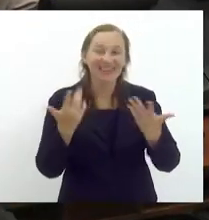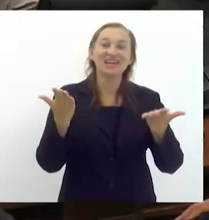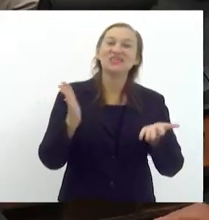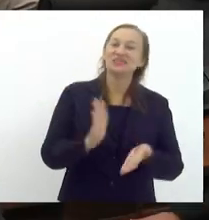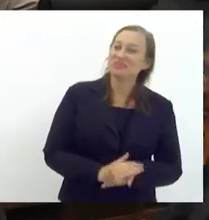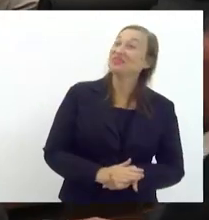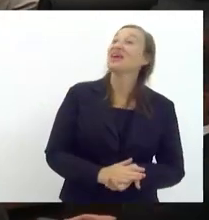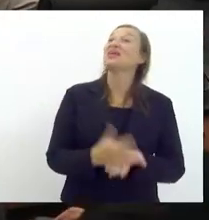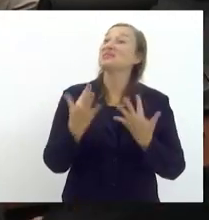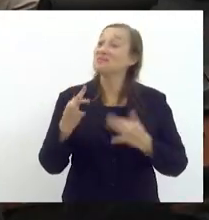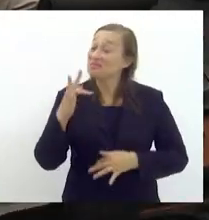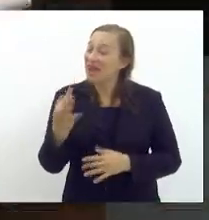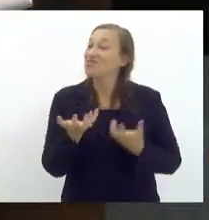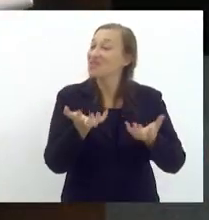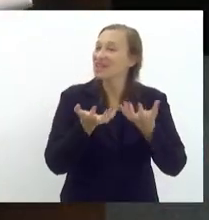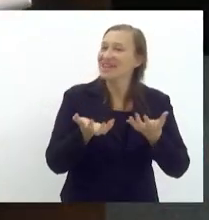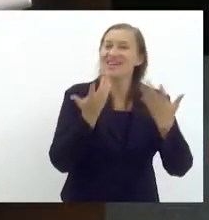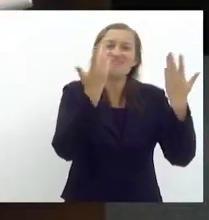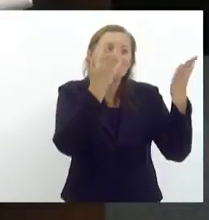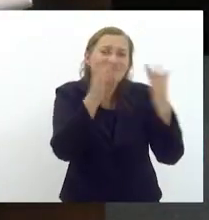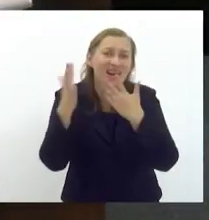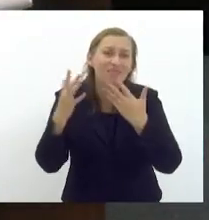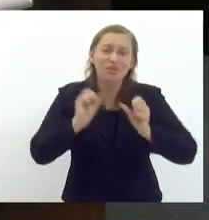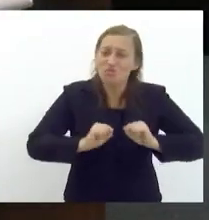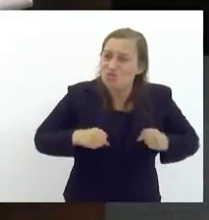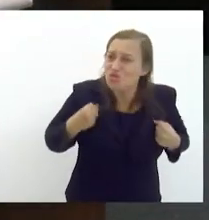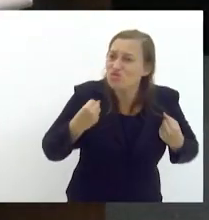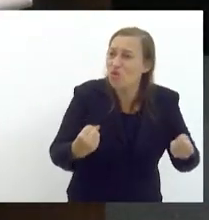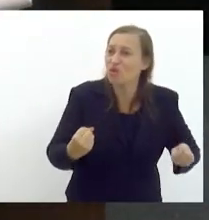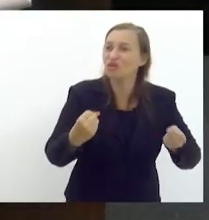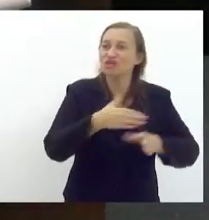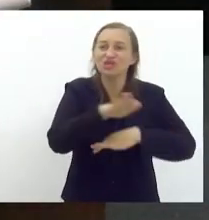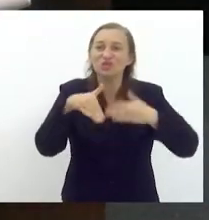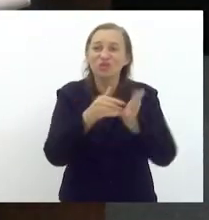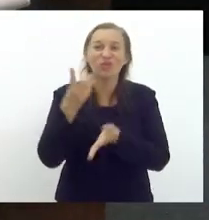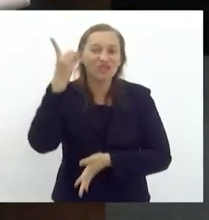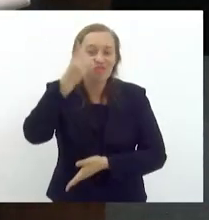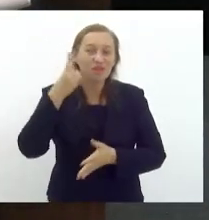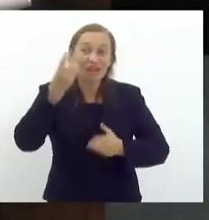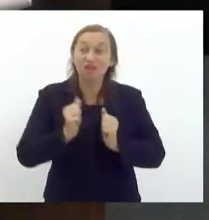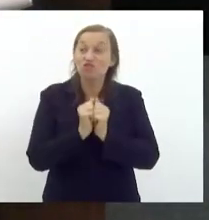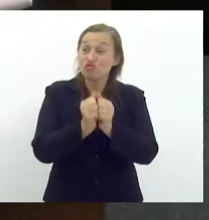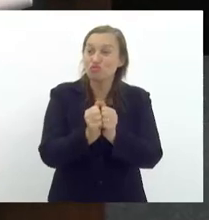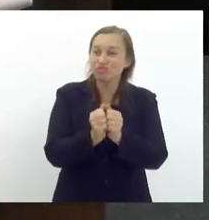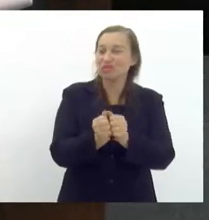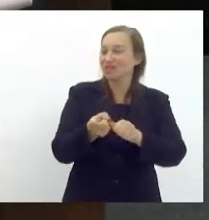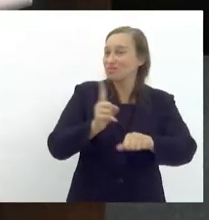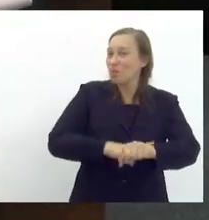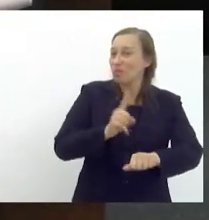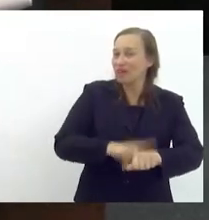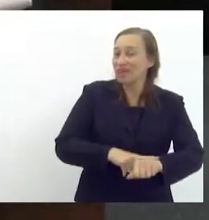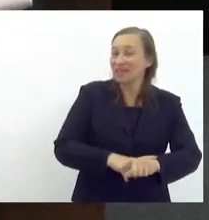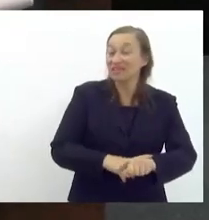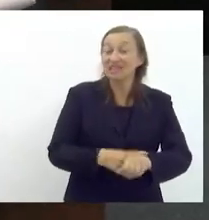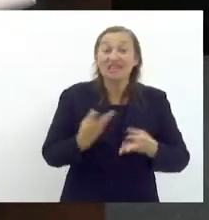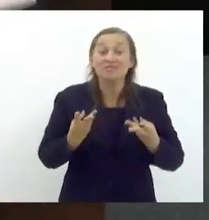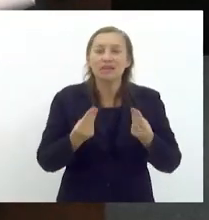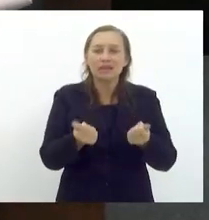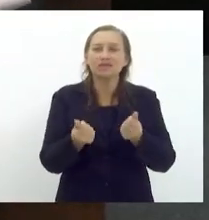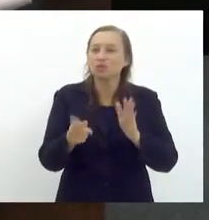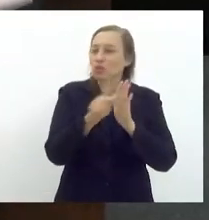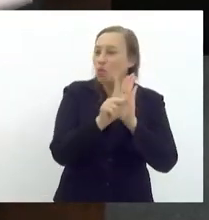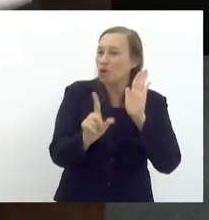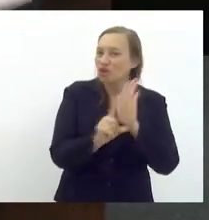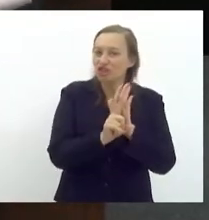muito brevemente queria saudar os esforços de todos os parlamentares envolvidos na apreciação do